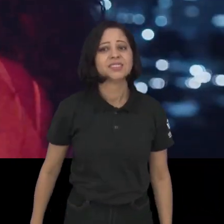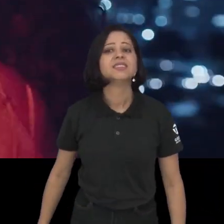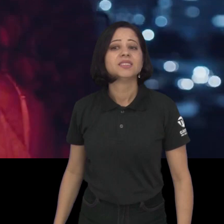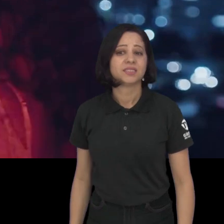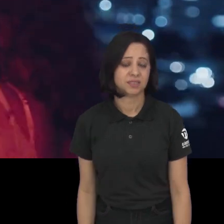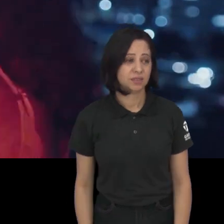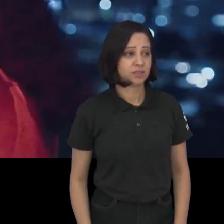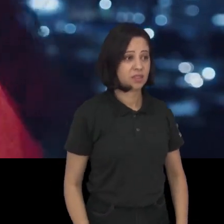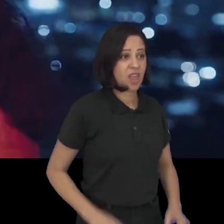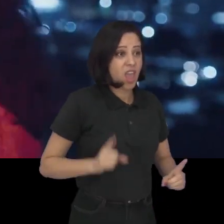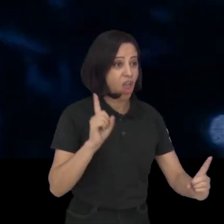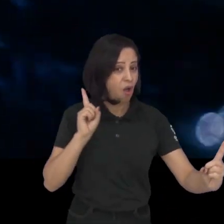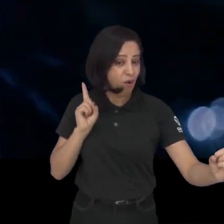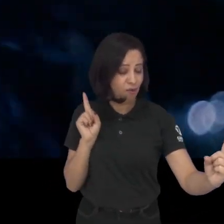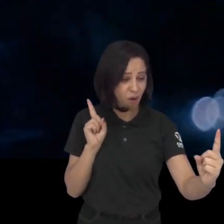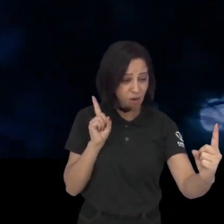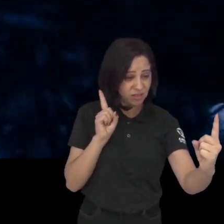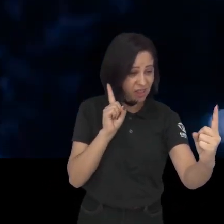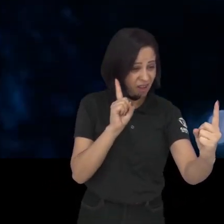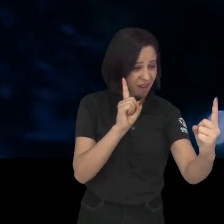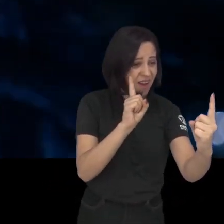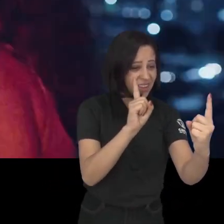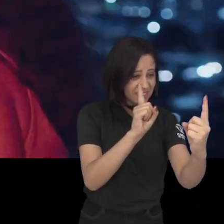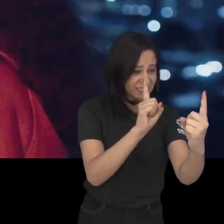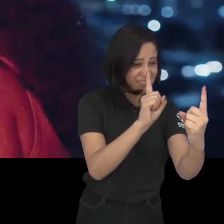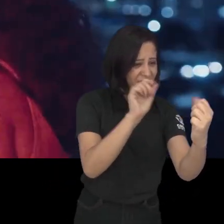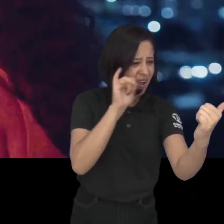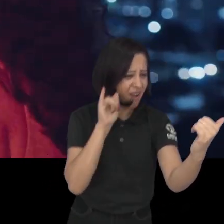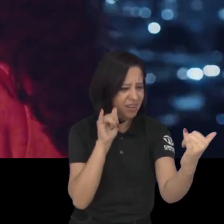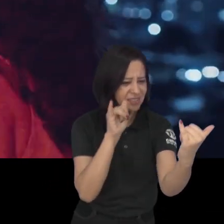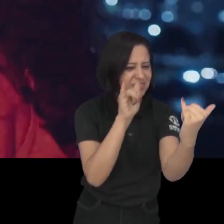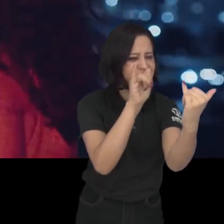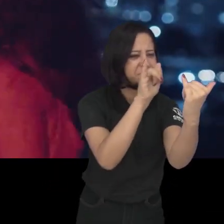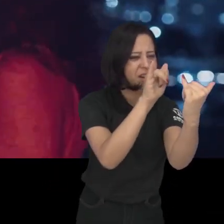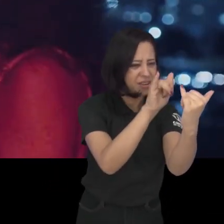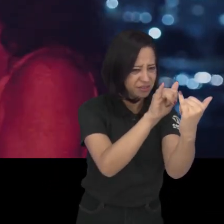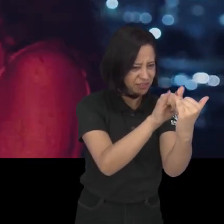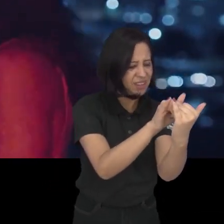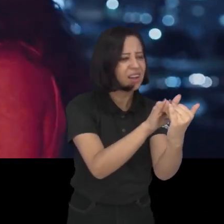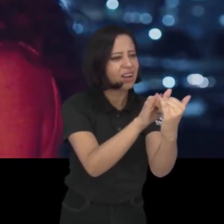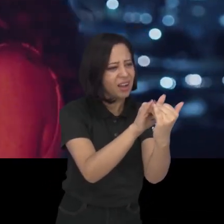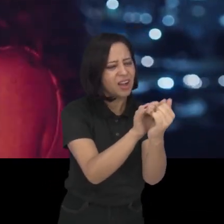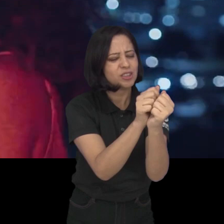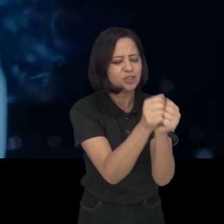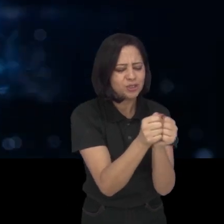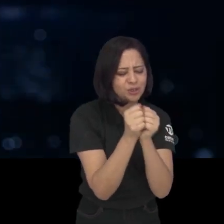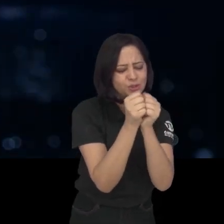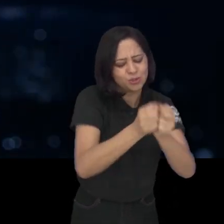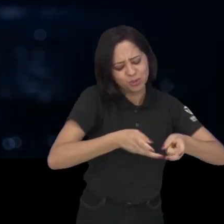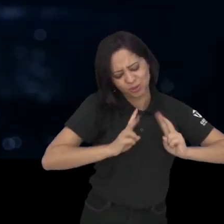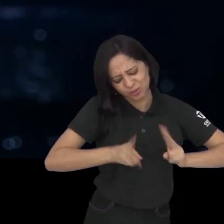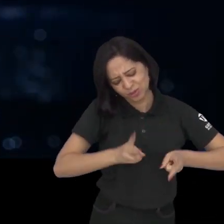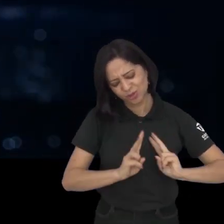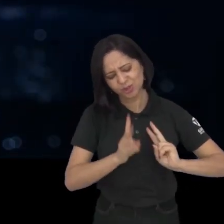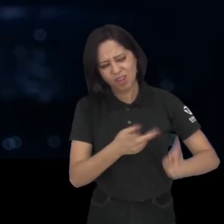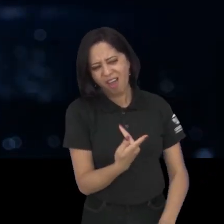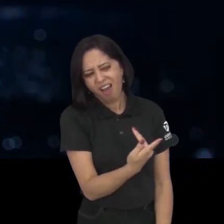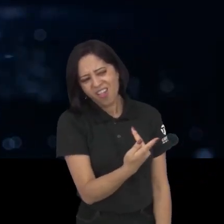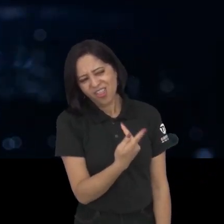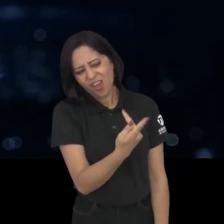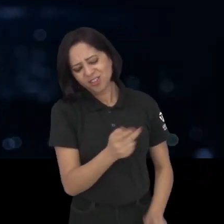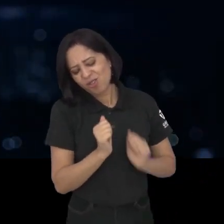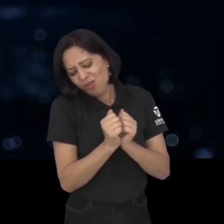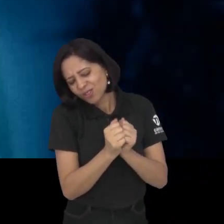E quando eu voltar, que seja pra ficar num mundo